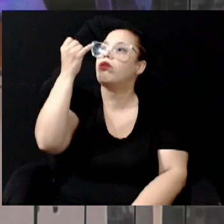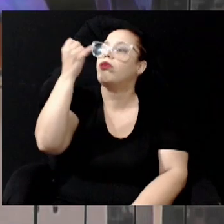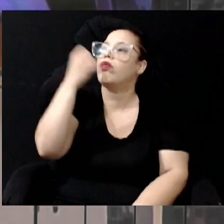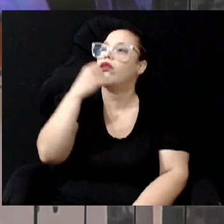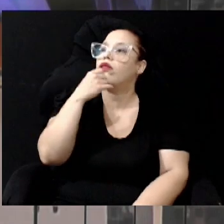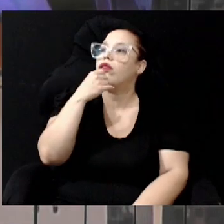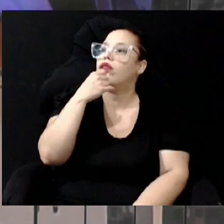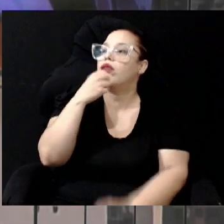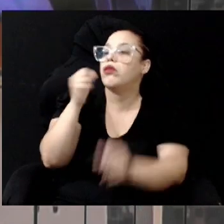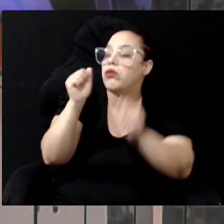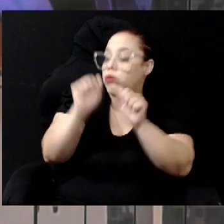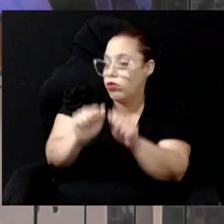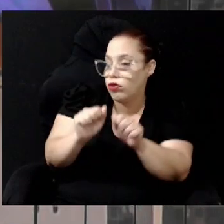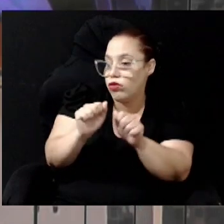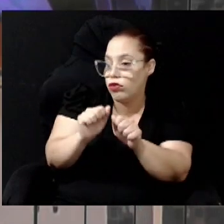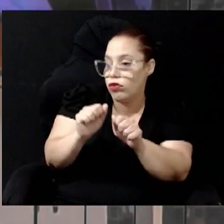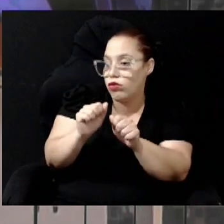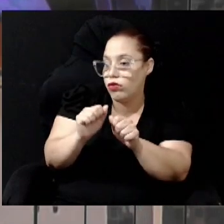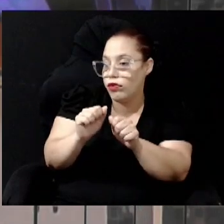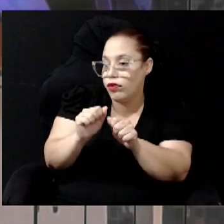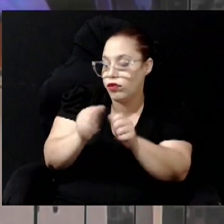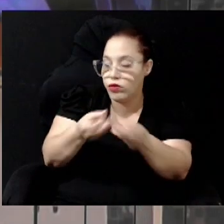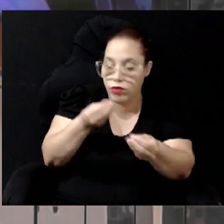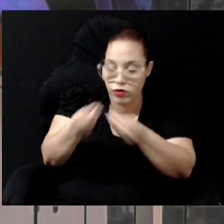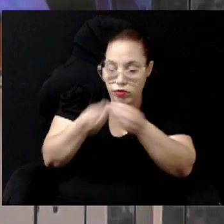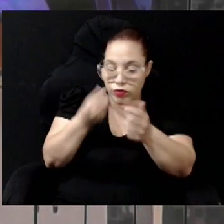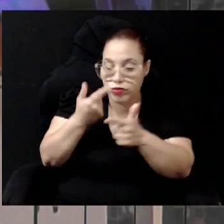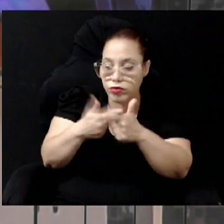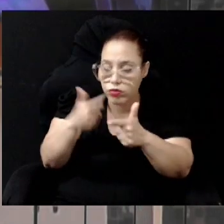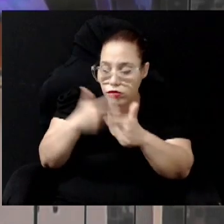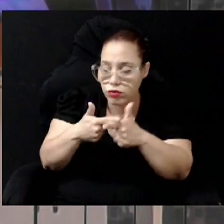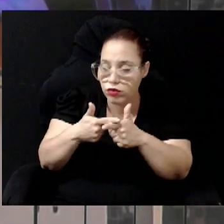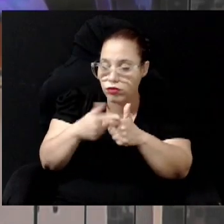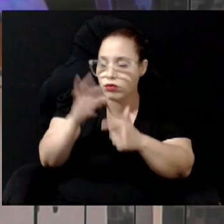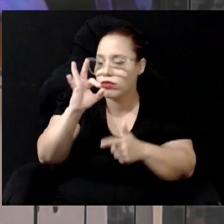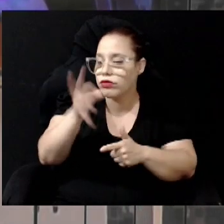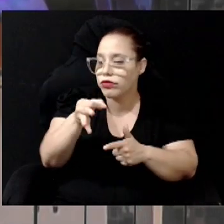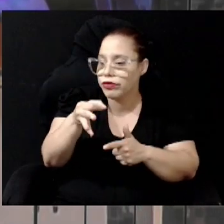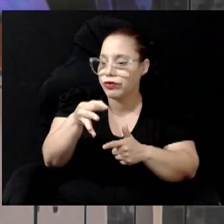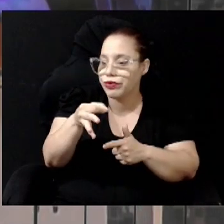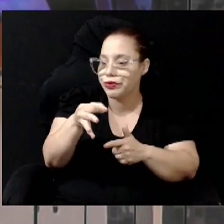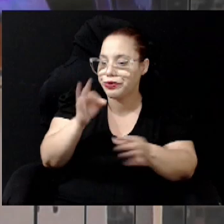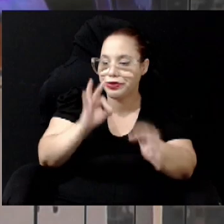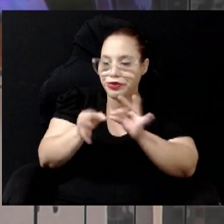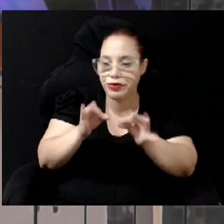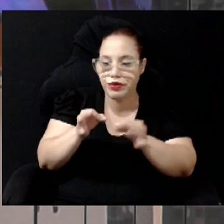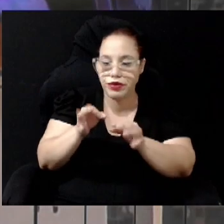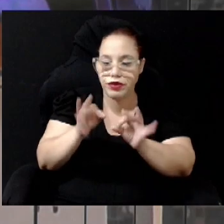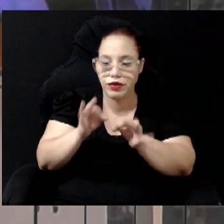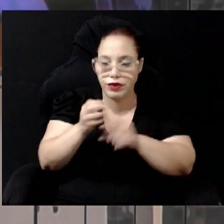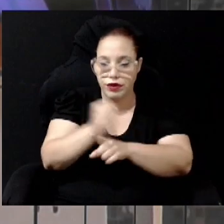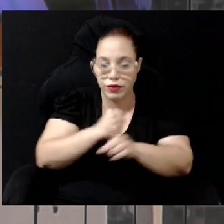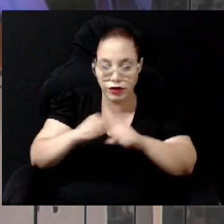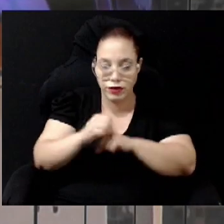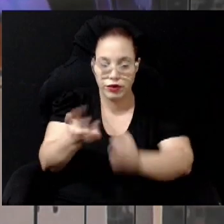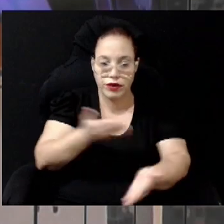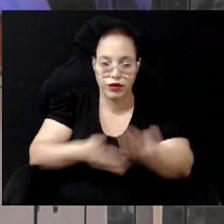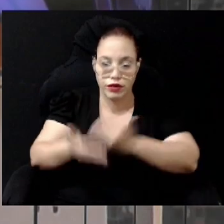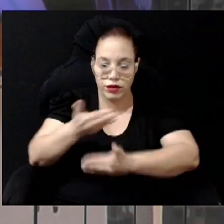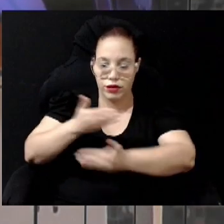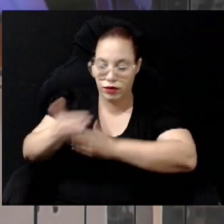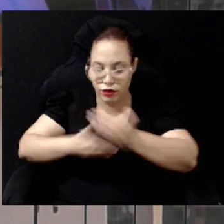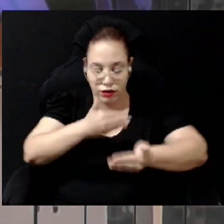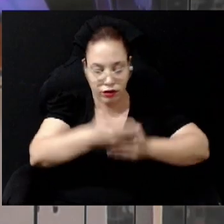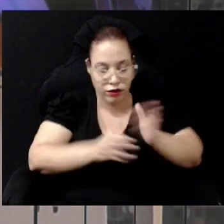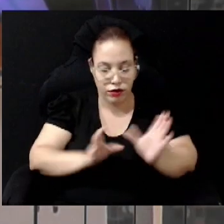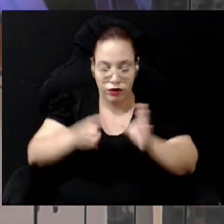possíveis soluções para lidar com esse problema, que é justamente a socialização e a participação de grupos, né? Embora a gente sinta